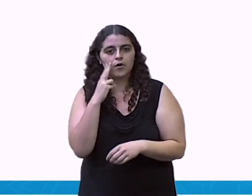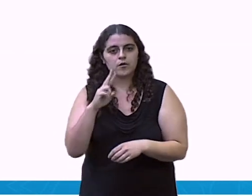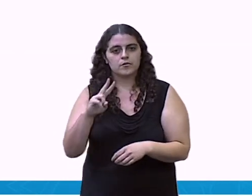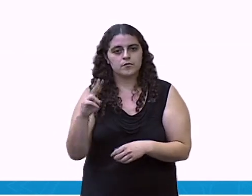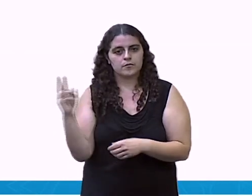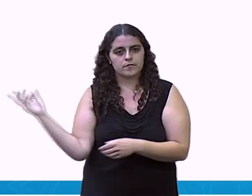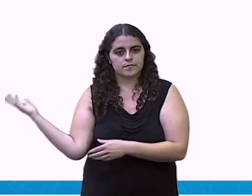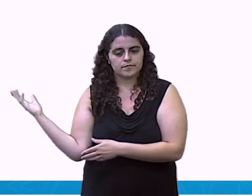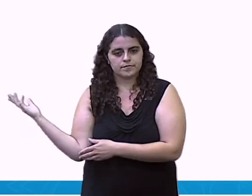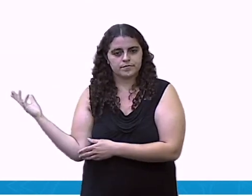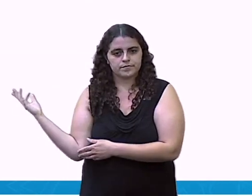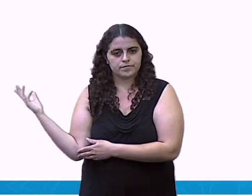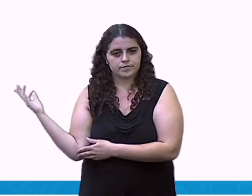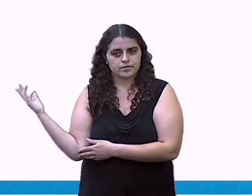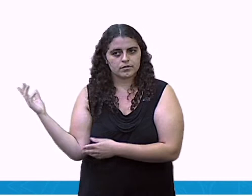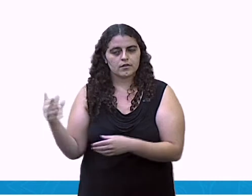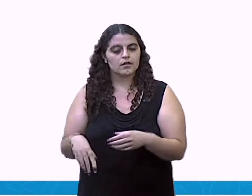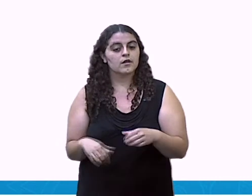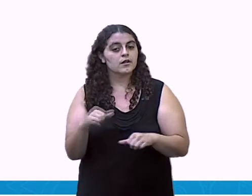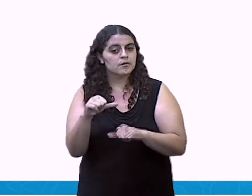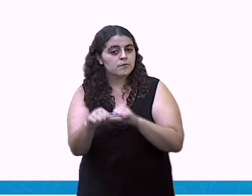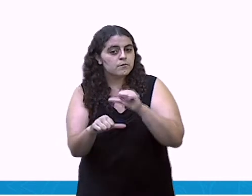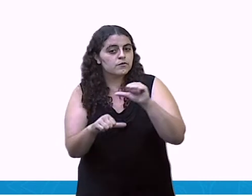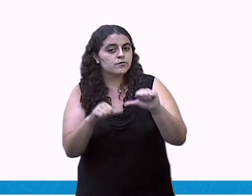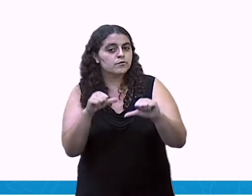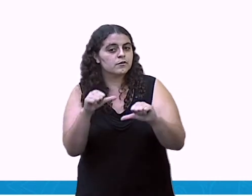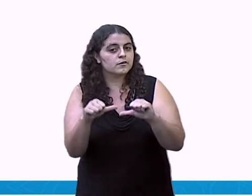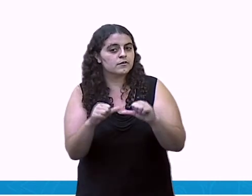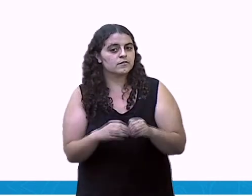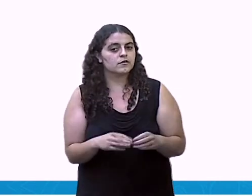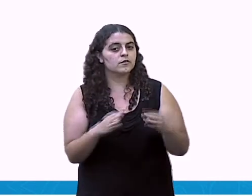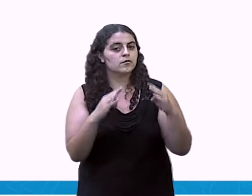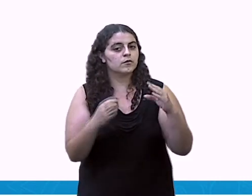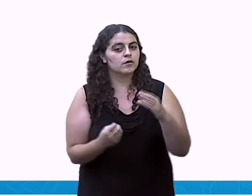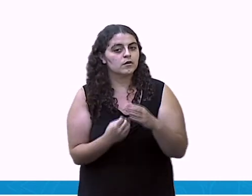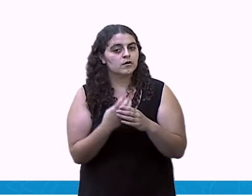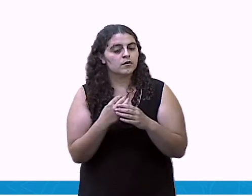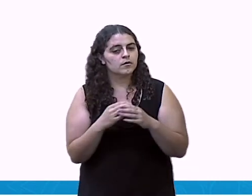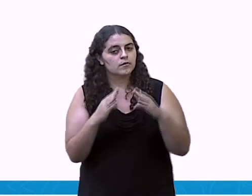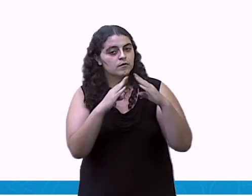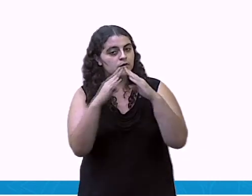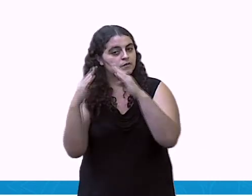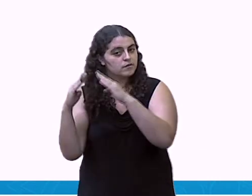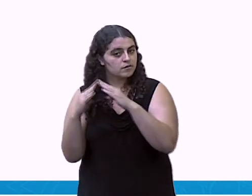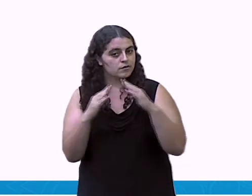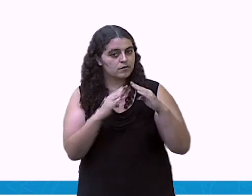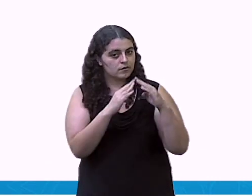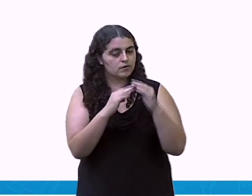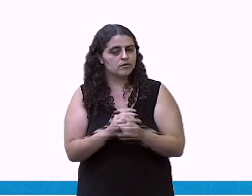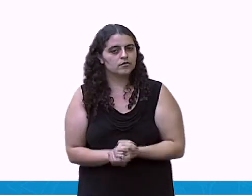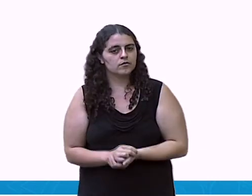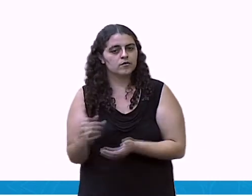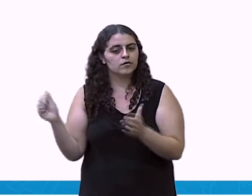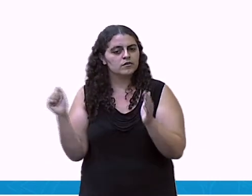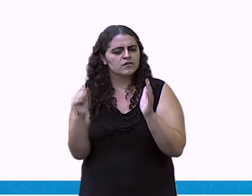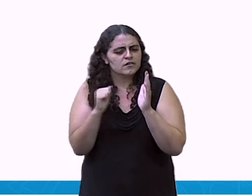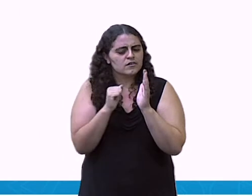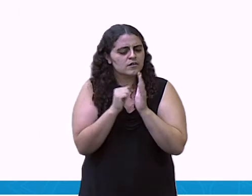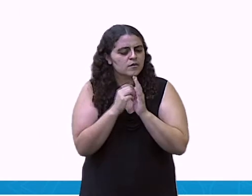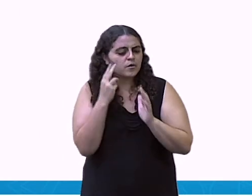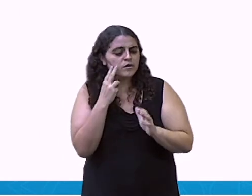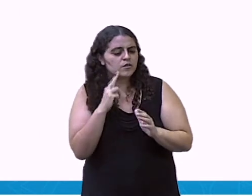então como elementos que vão fazendo essa paisagem modificada. Os principais símbolos de uma